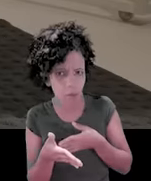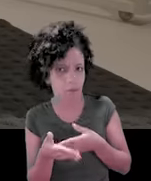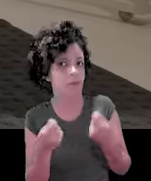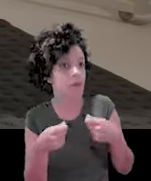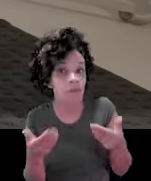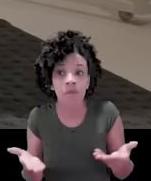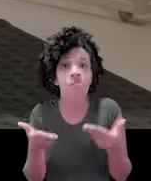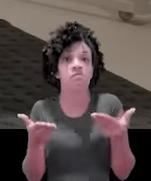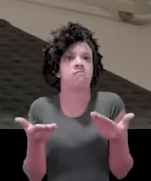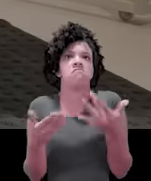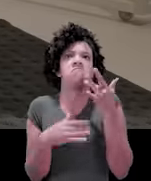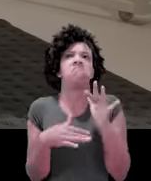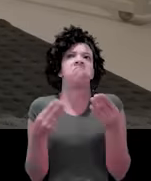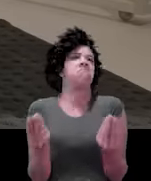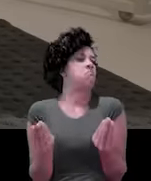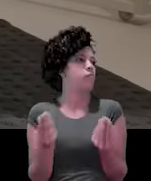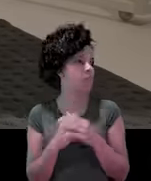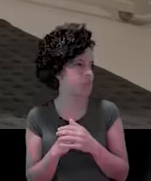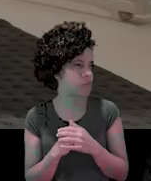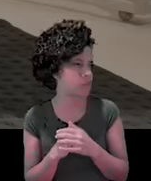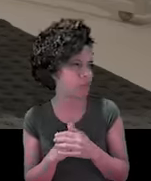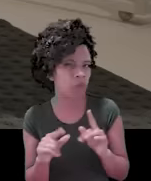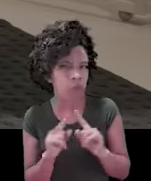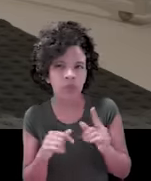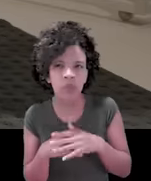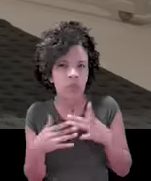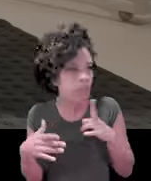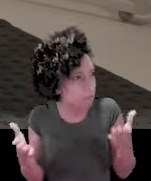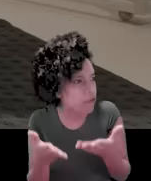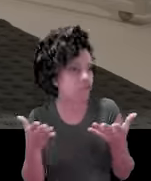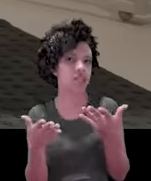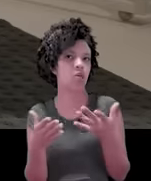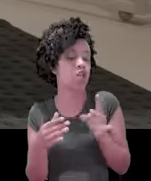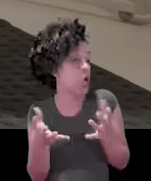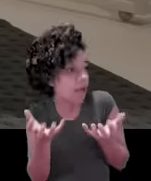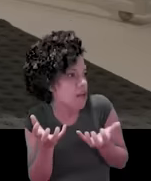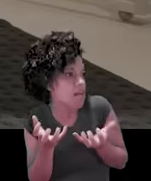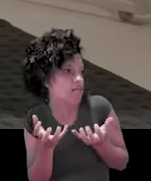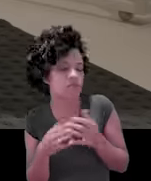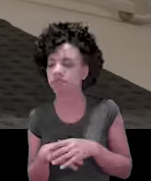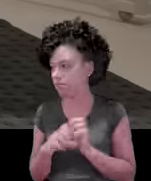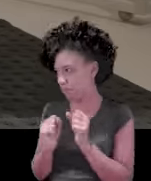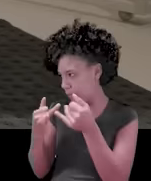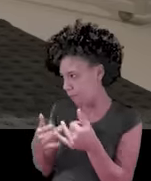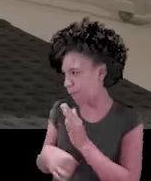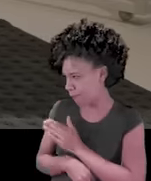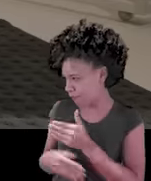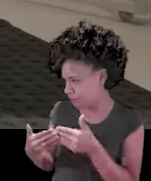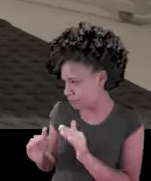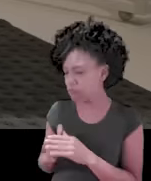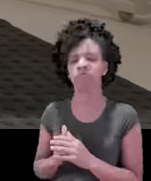gente precisa ser motivado por ser o que quando você causa essa motivação é Basta você querer meu pode contar um negócio